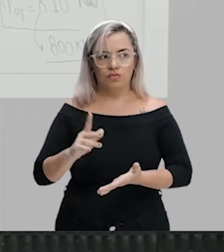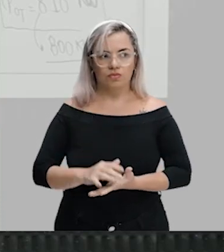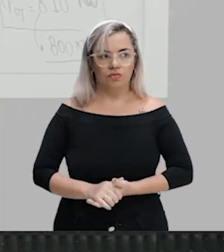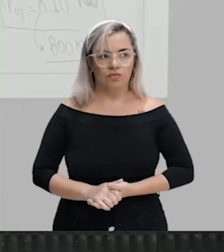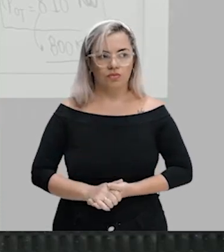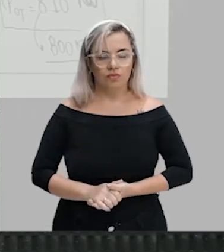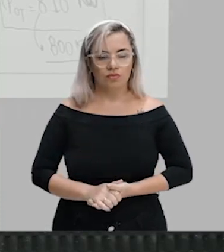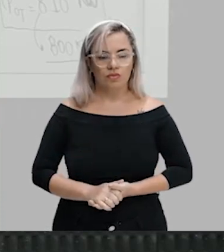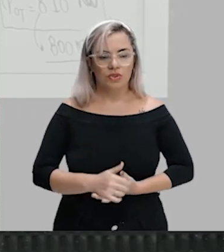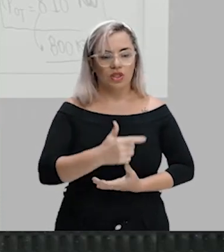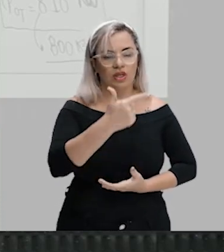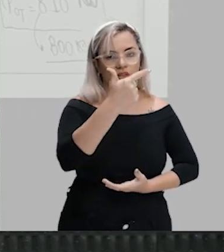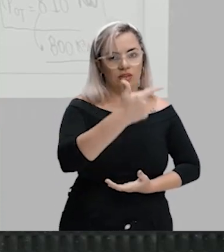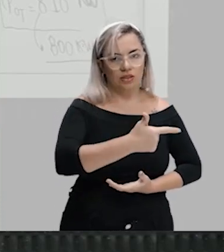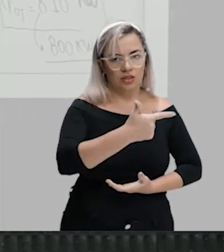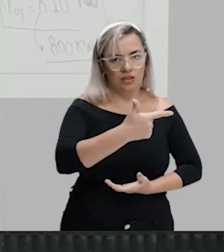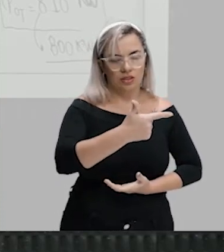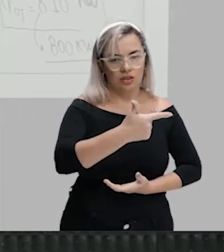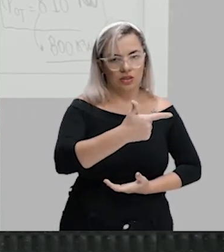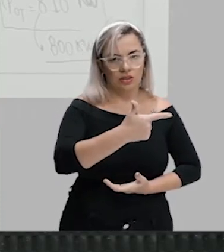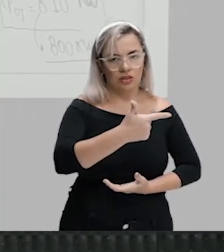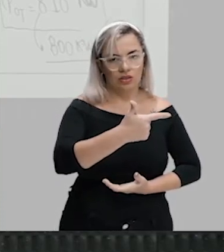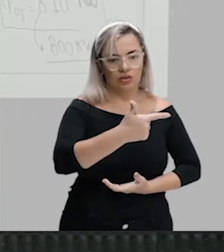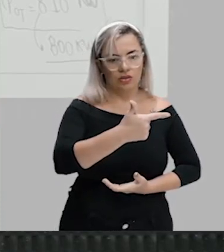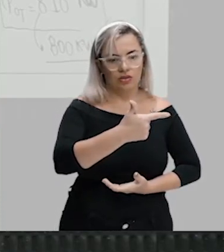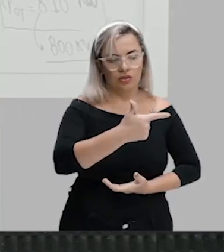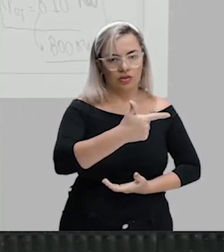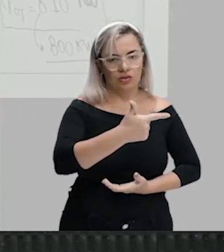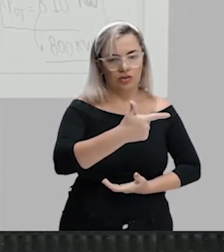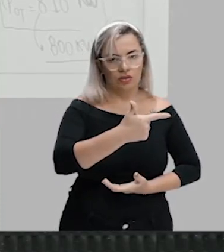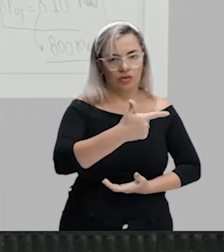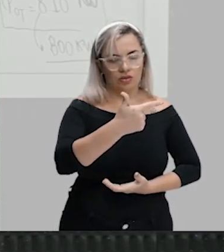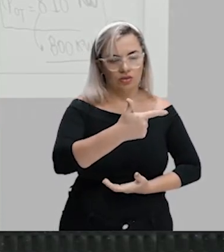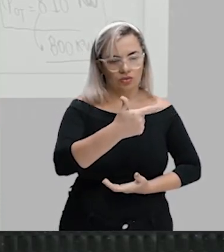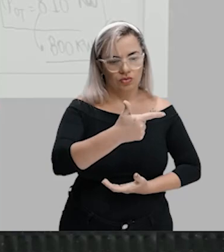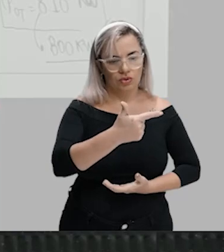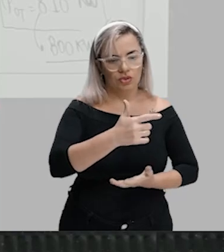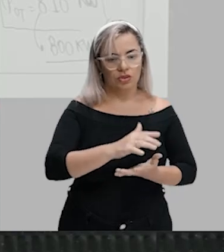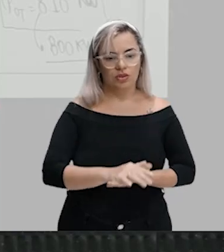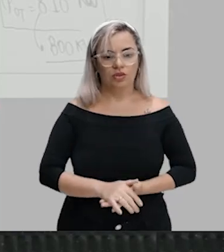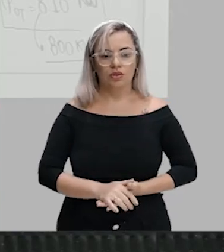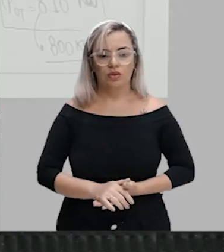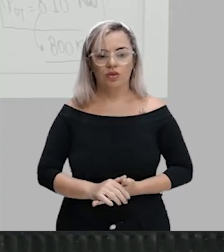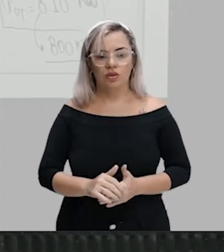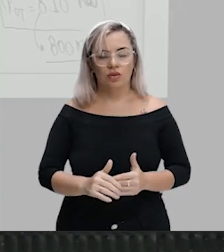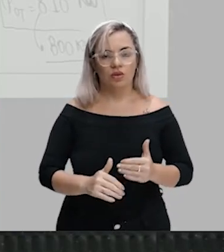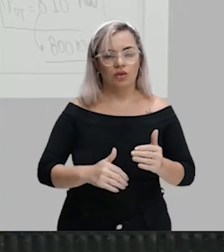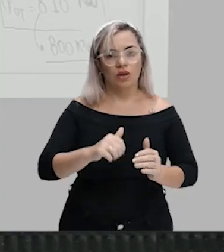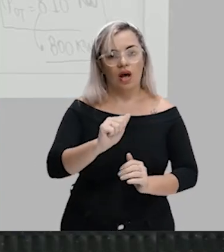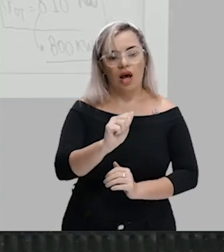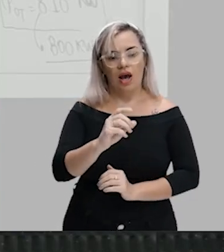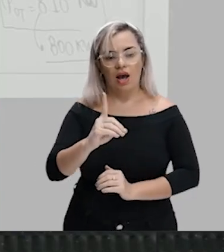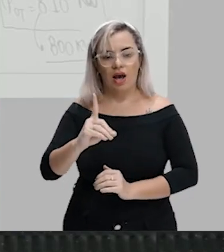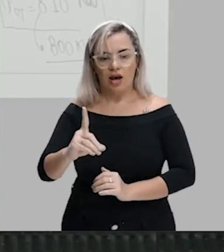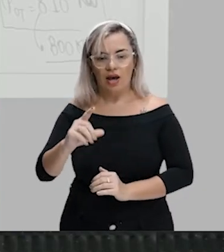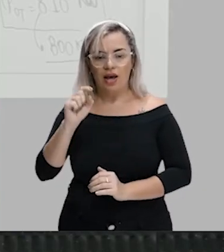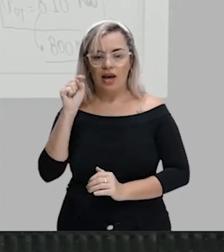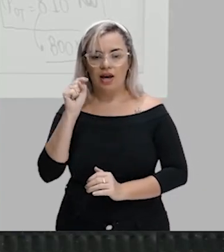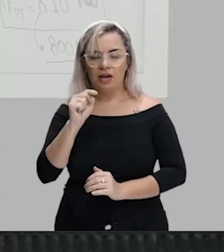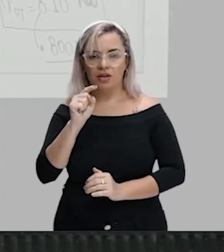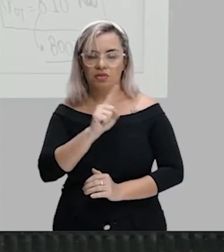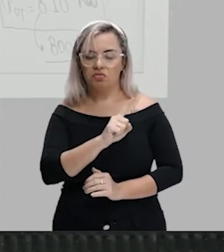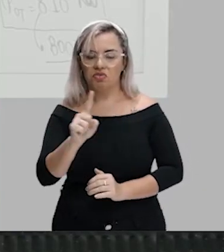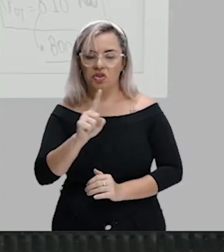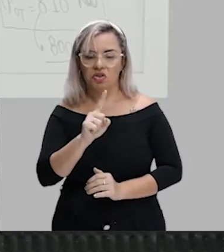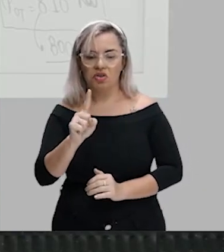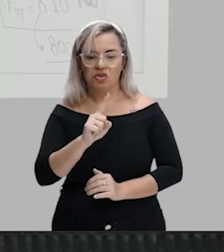A afirmação 2. Um processo adiabático é aquele em que não ocorre